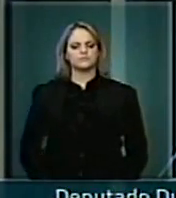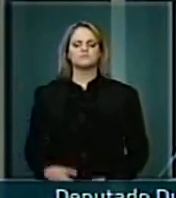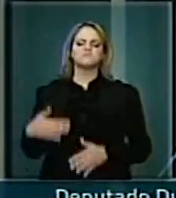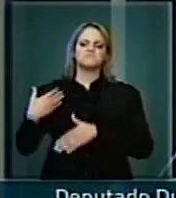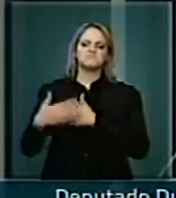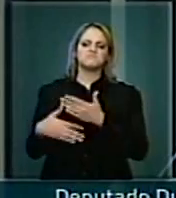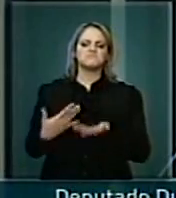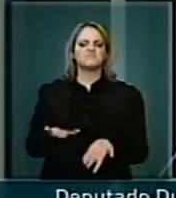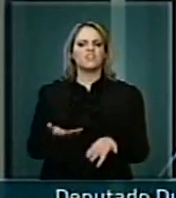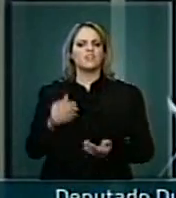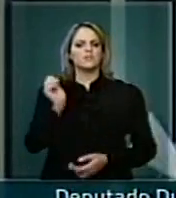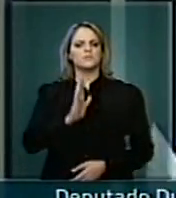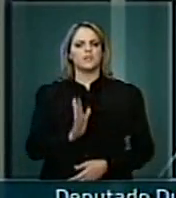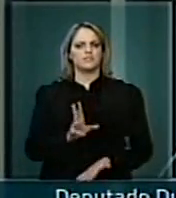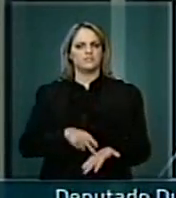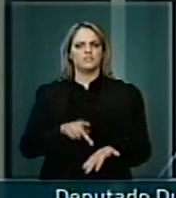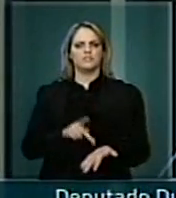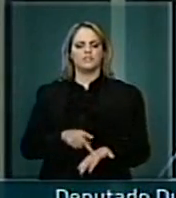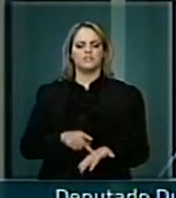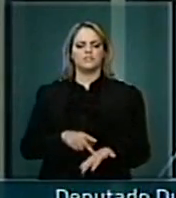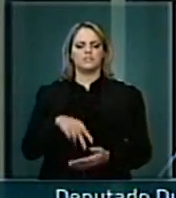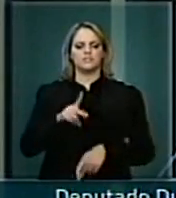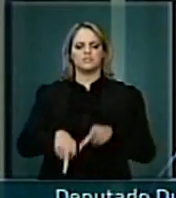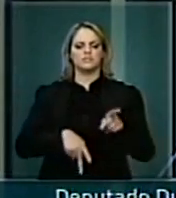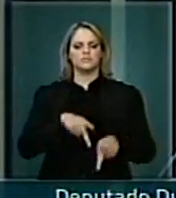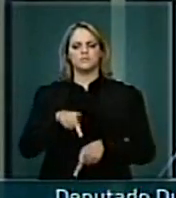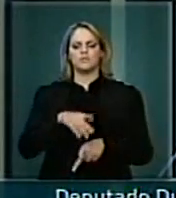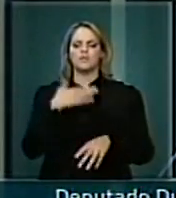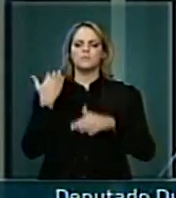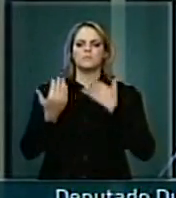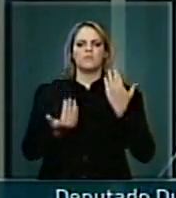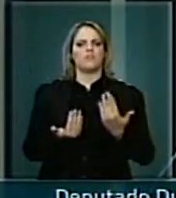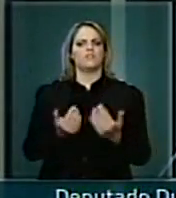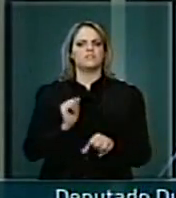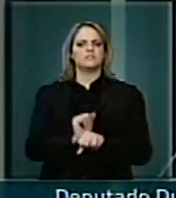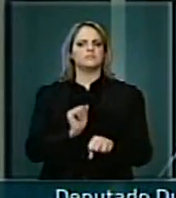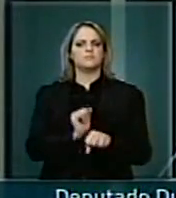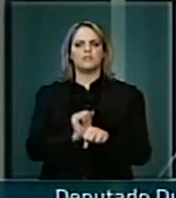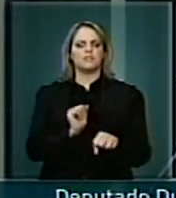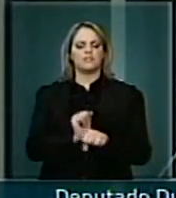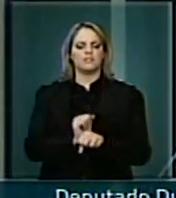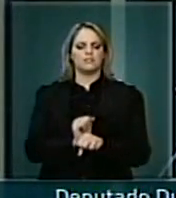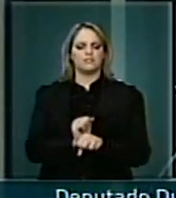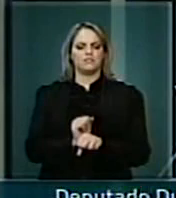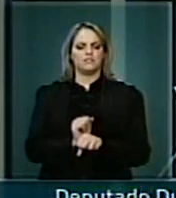isso, no Brasil real, as pessoas morrem esperando...